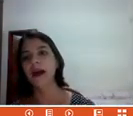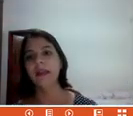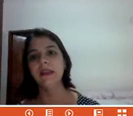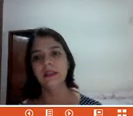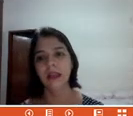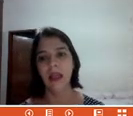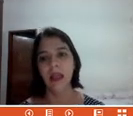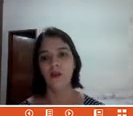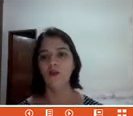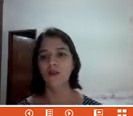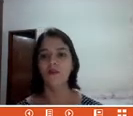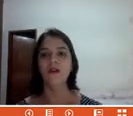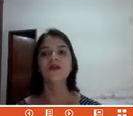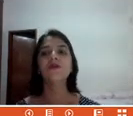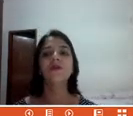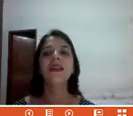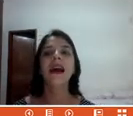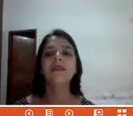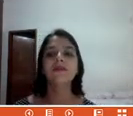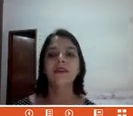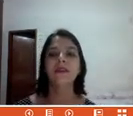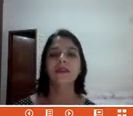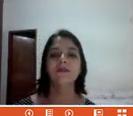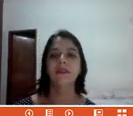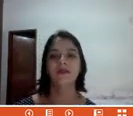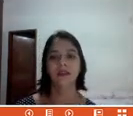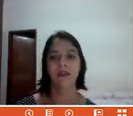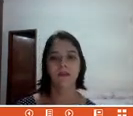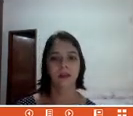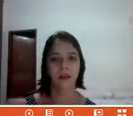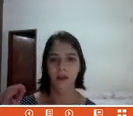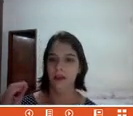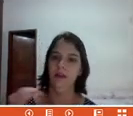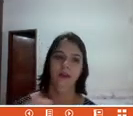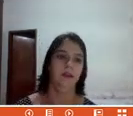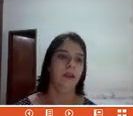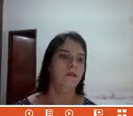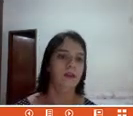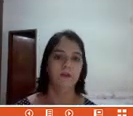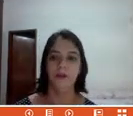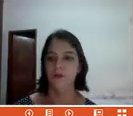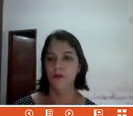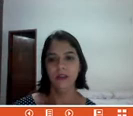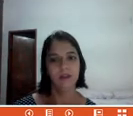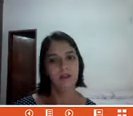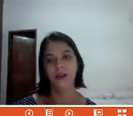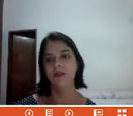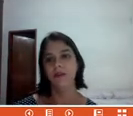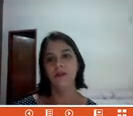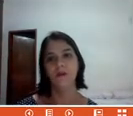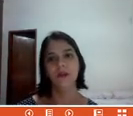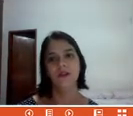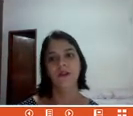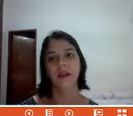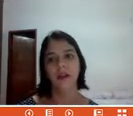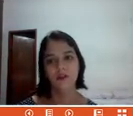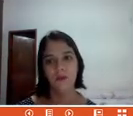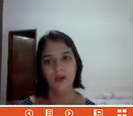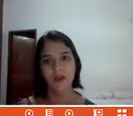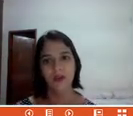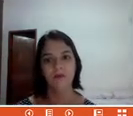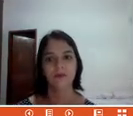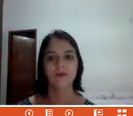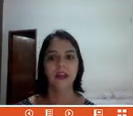outro país com os falsos cognatos, né? Às vezes você quer falar uma coisa e sai outra totalmente